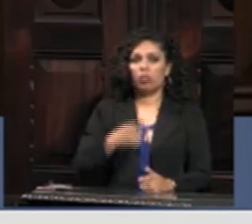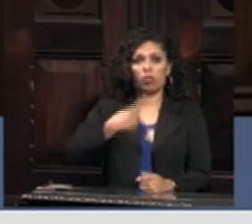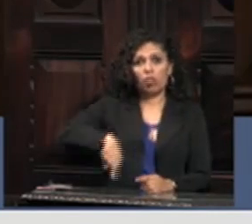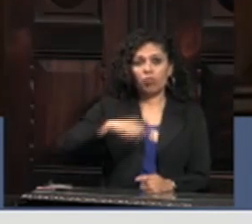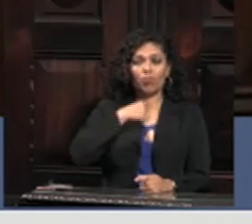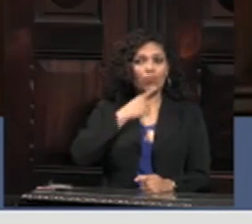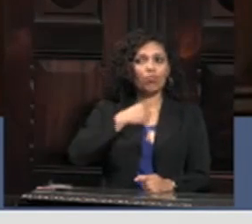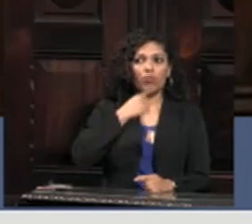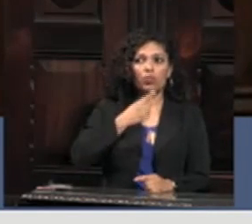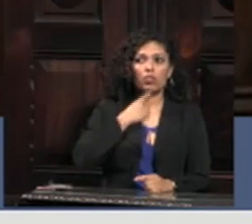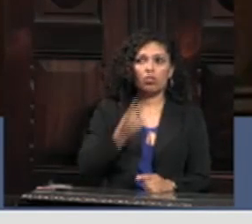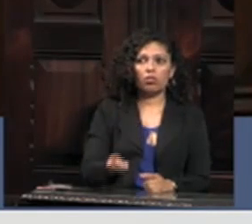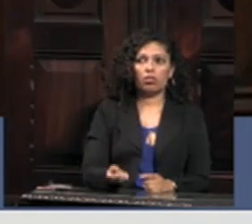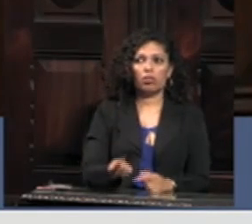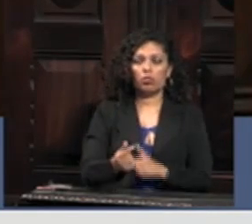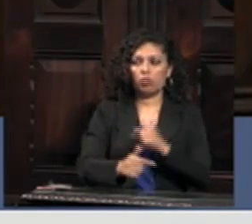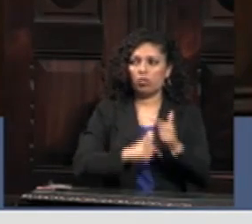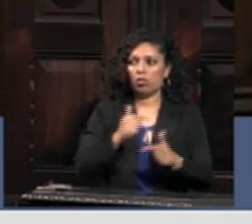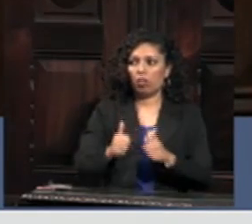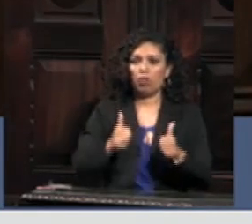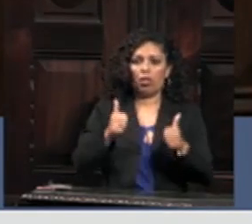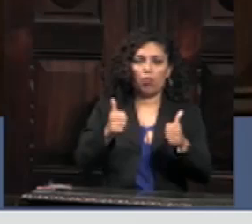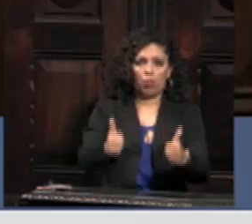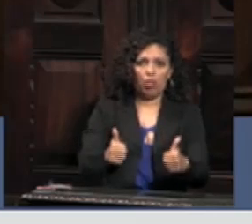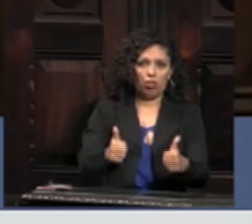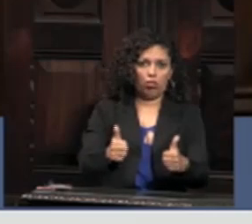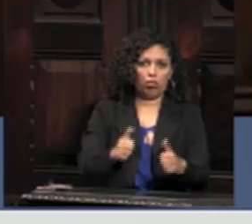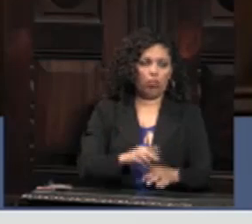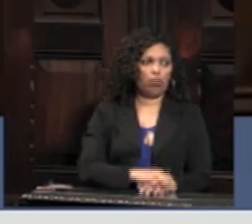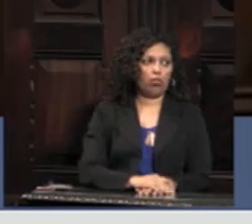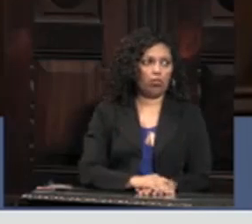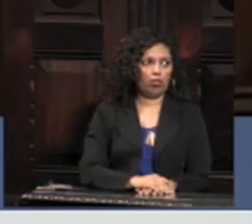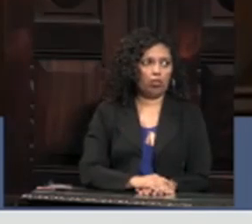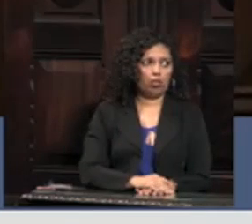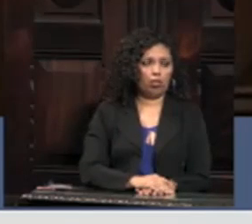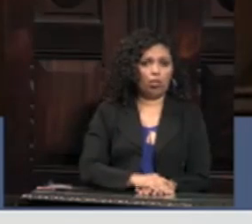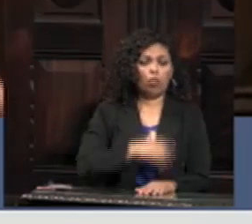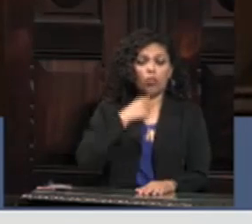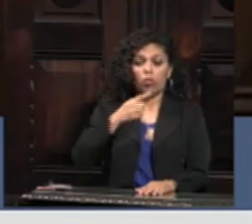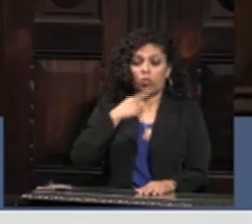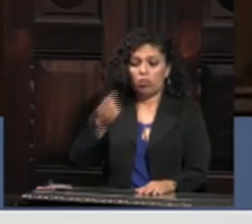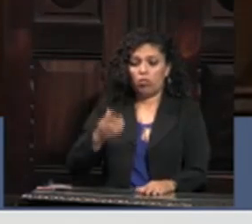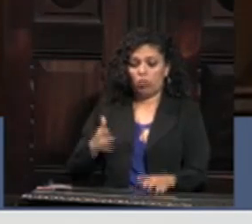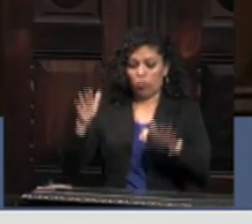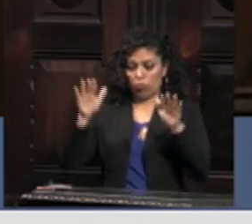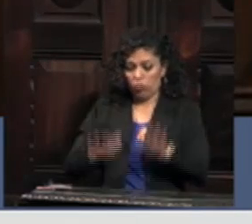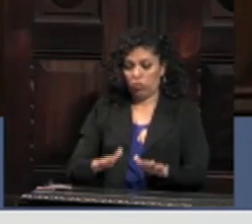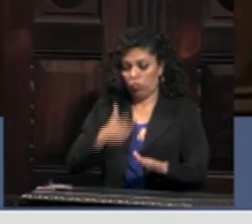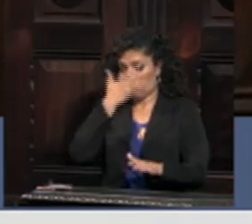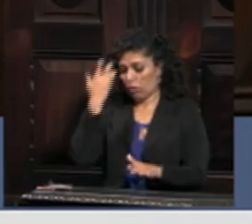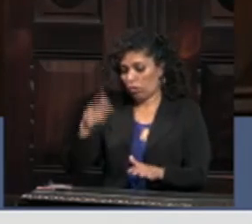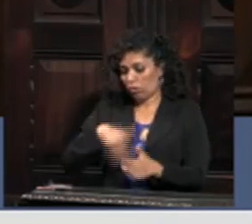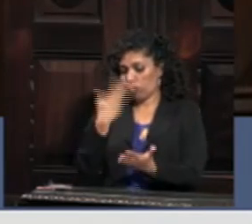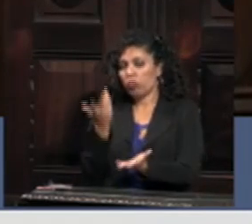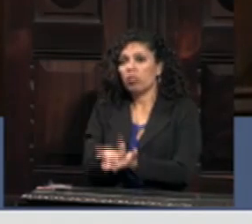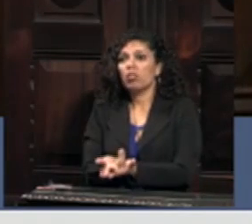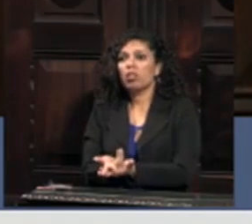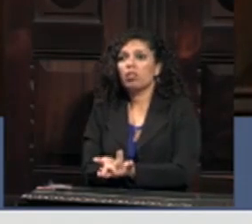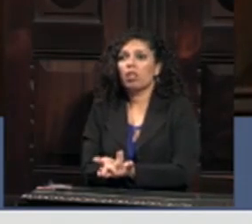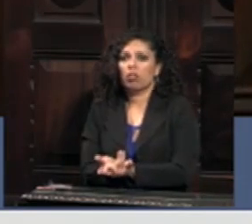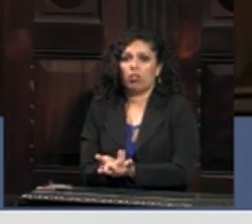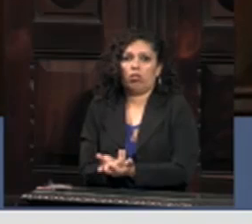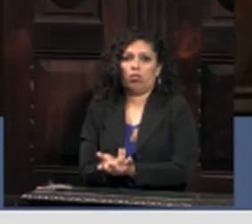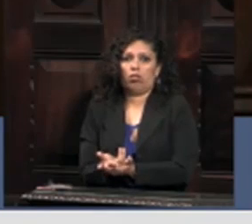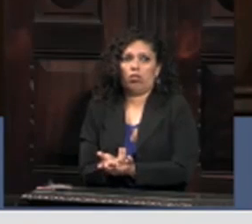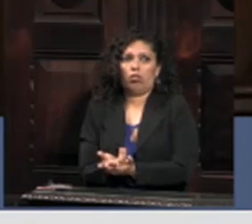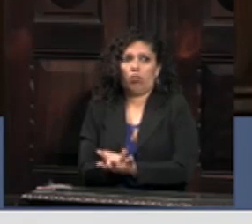conseguimos dar conta de colocar os pacientes deitados nas emergências. Olha só.